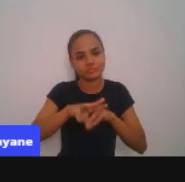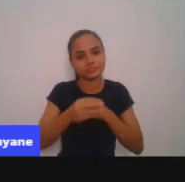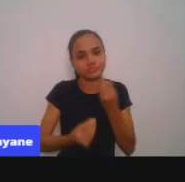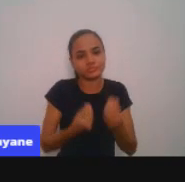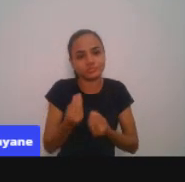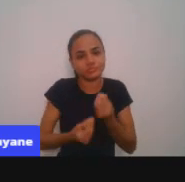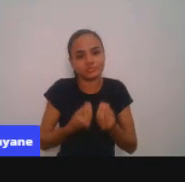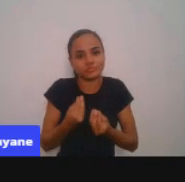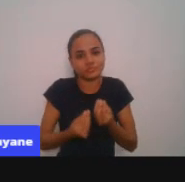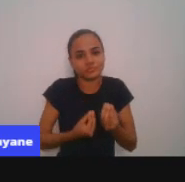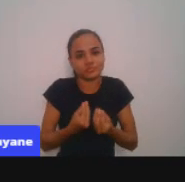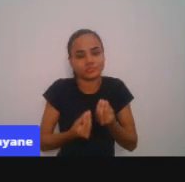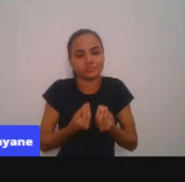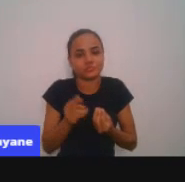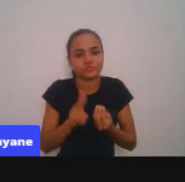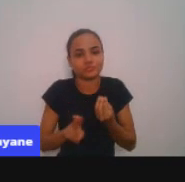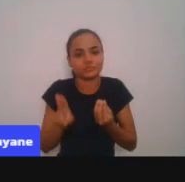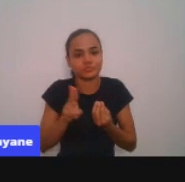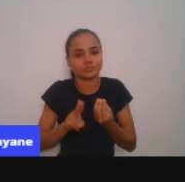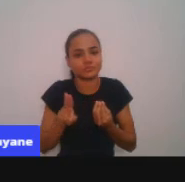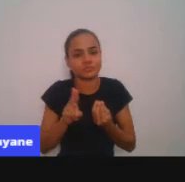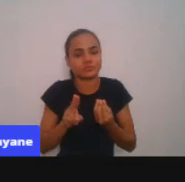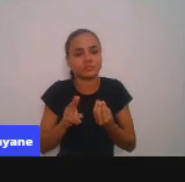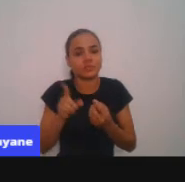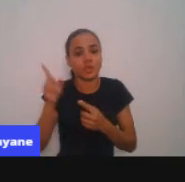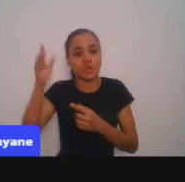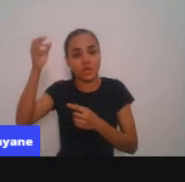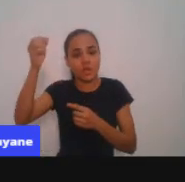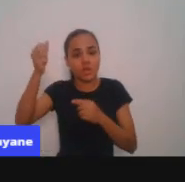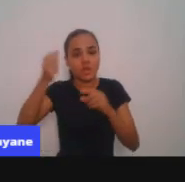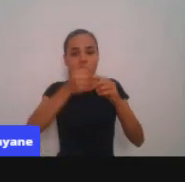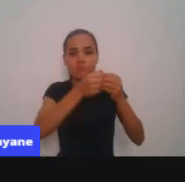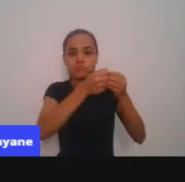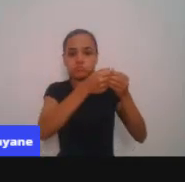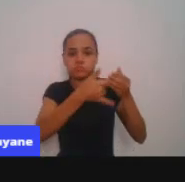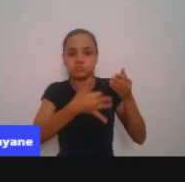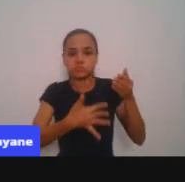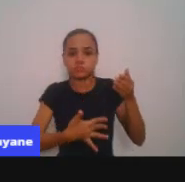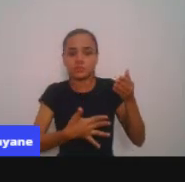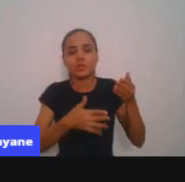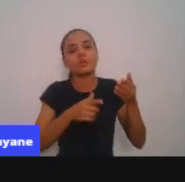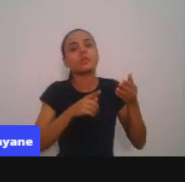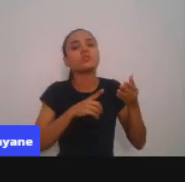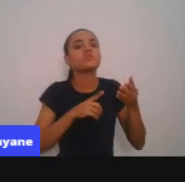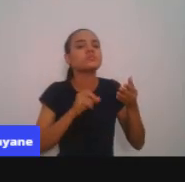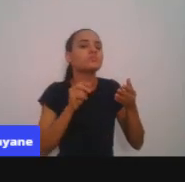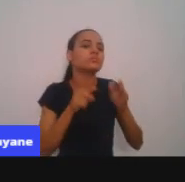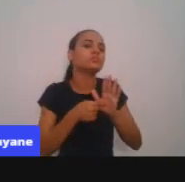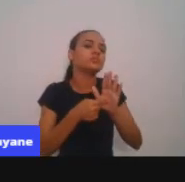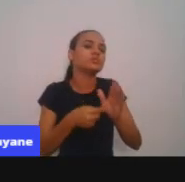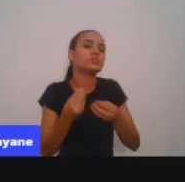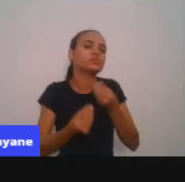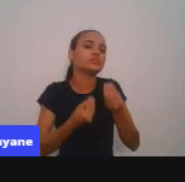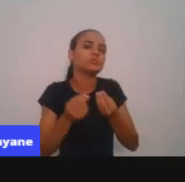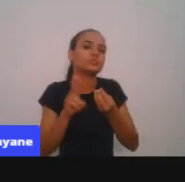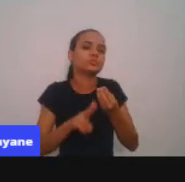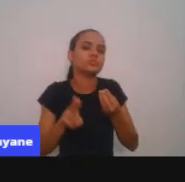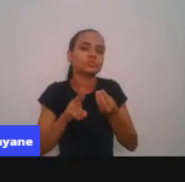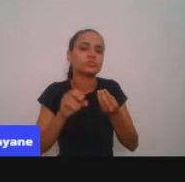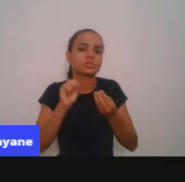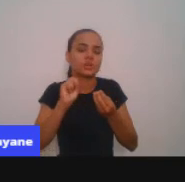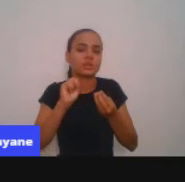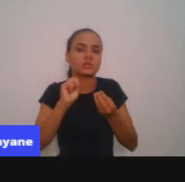Tem esses outros aqui, ó, que tem como editar os vídeos usando o InShot, colocar imagens com efeitos e GIFs no